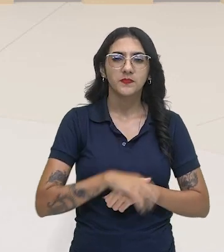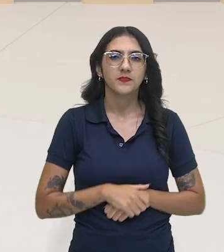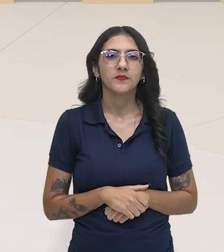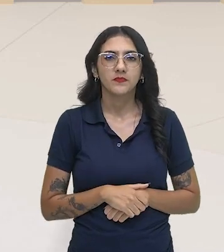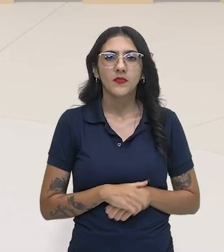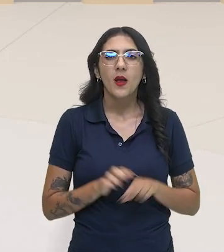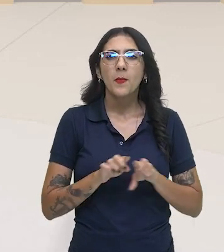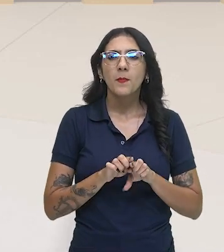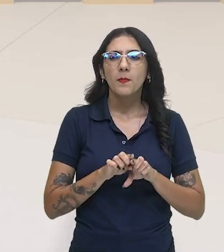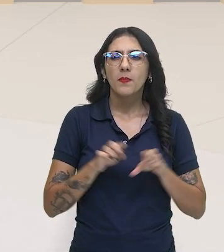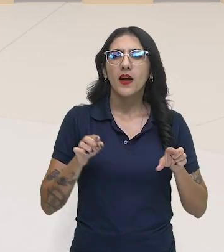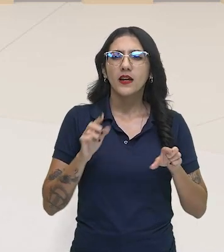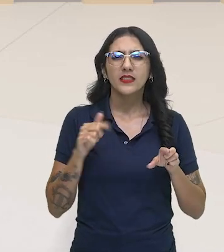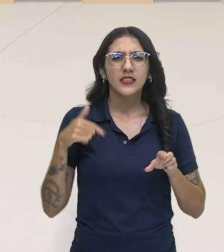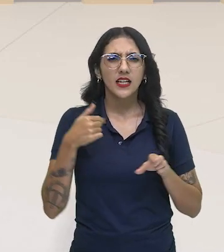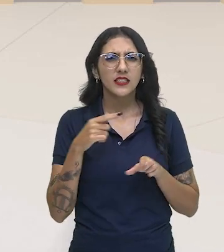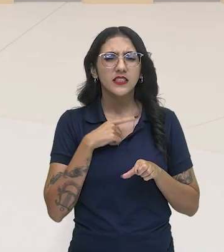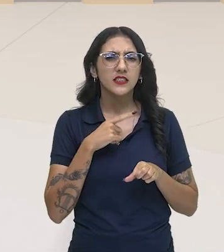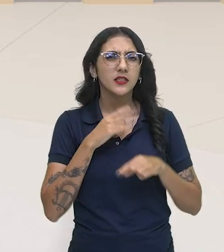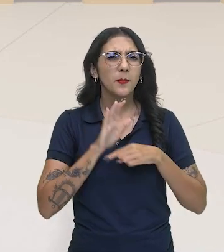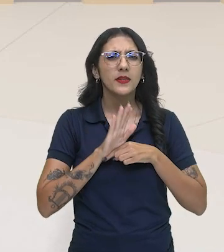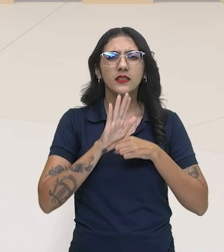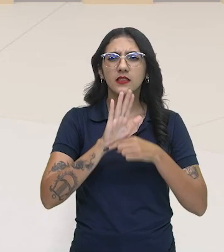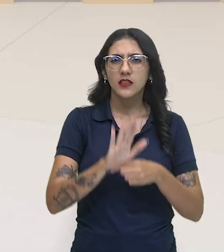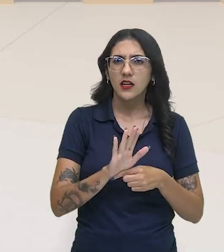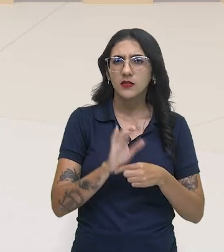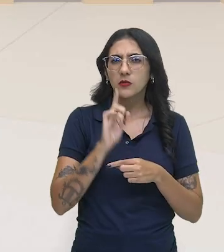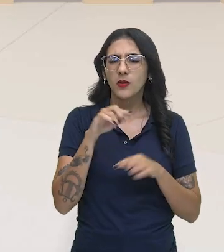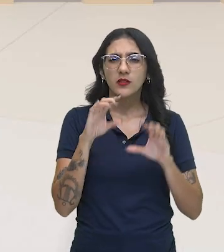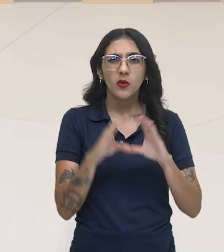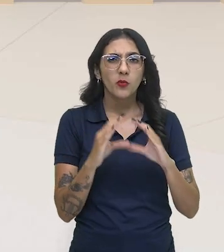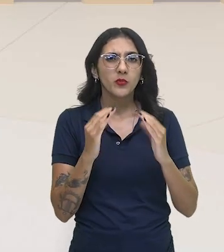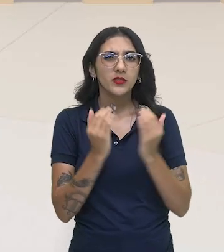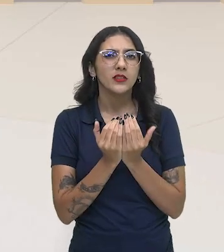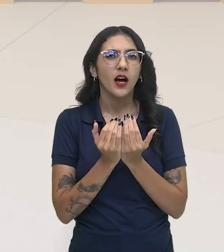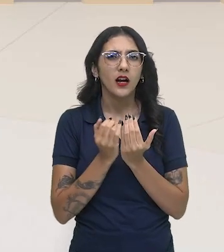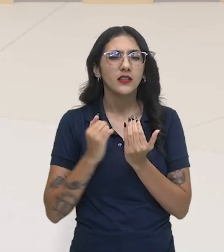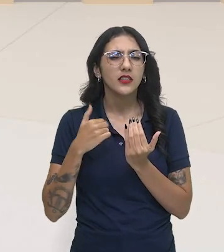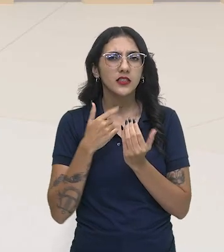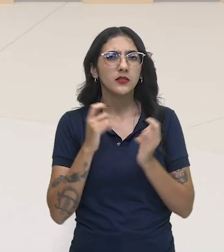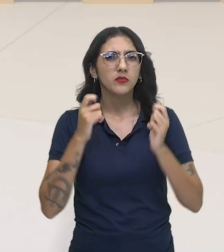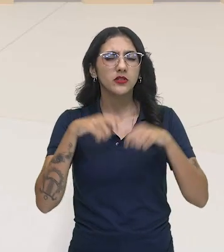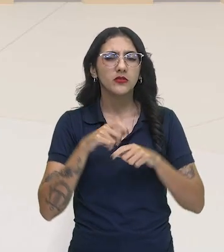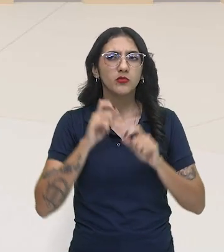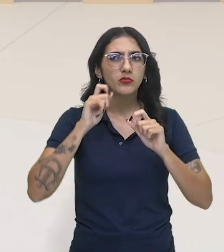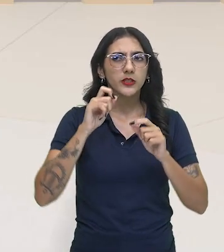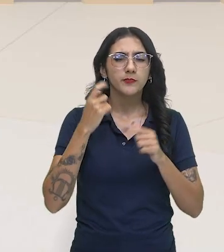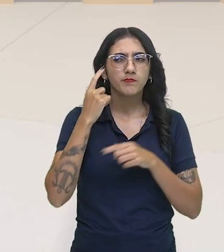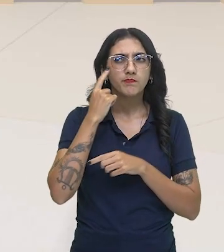Já que nós estamos falando dessas comunidades aí, né? Então a gente pode trazer um pouco aquela ideia de Émile